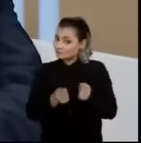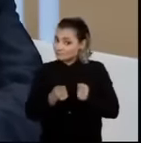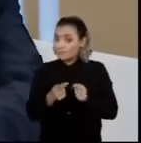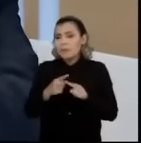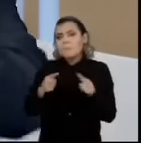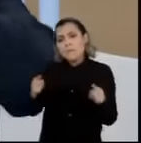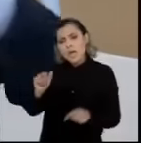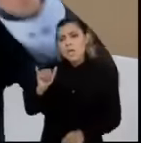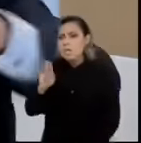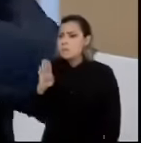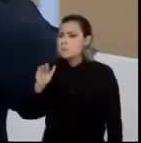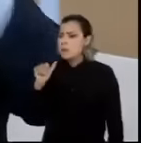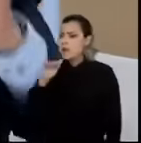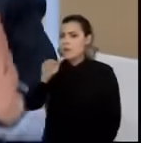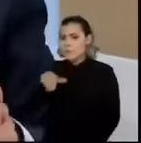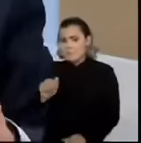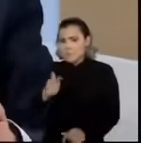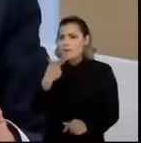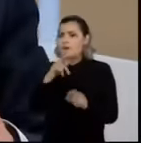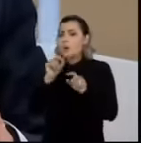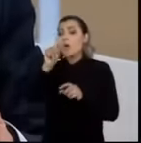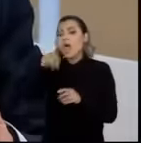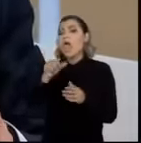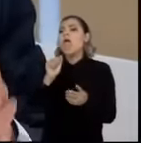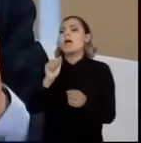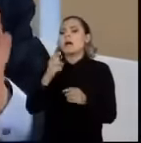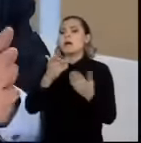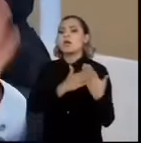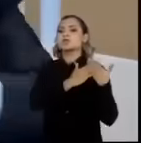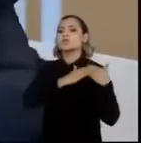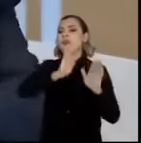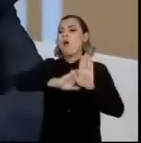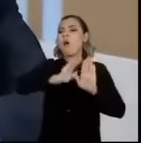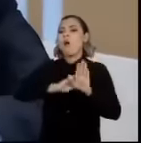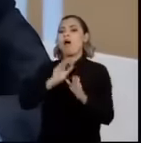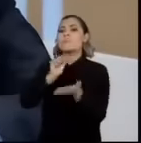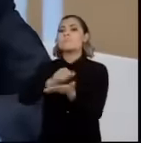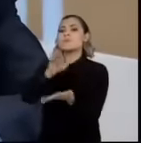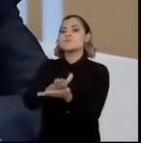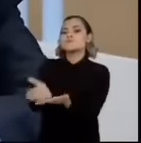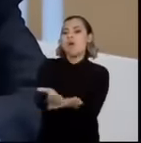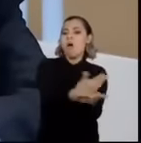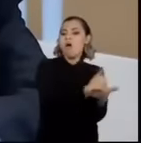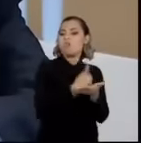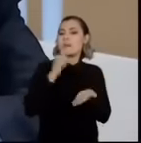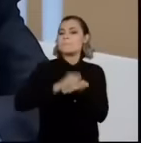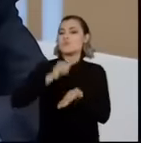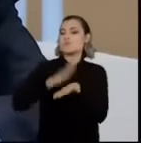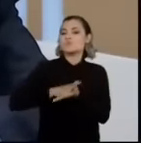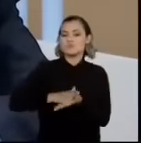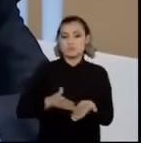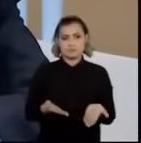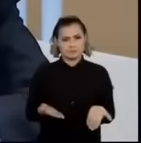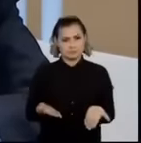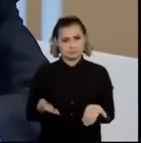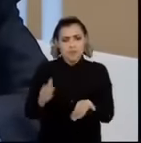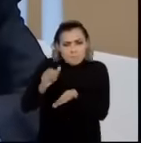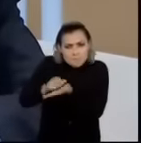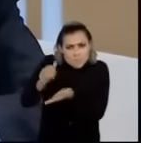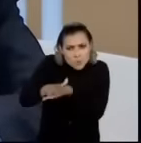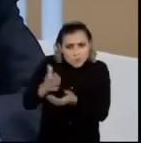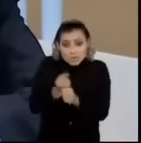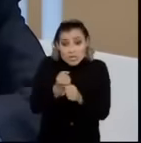IBAMA está dentro da indústria das multas, né? Isso é claro. As multas ambientais esse